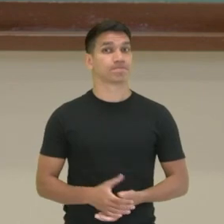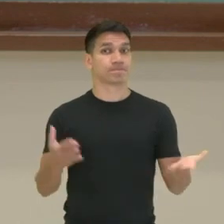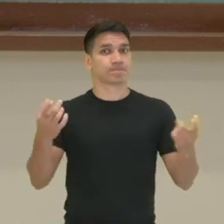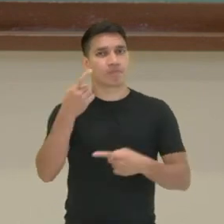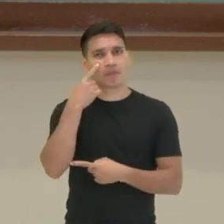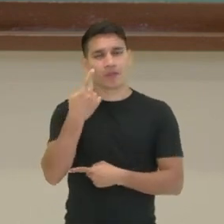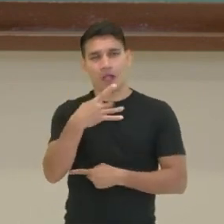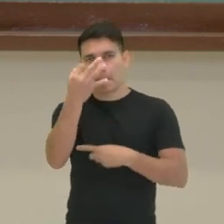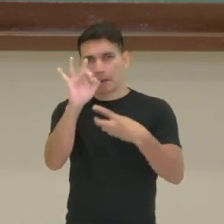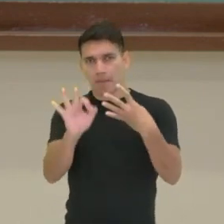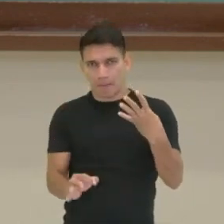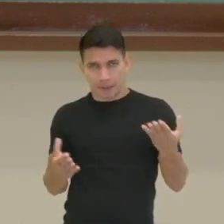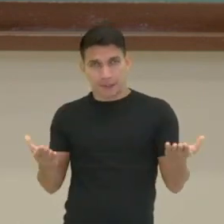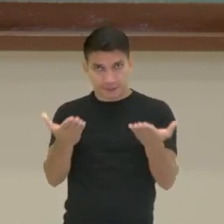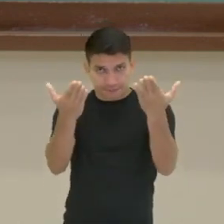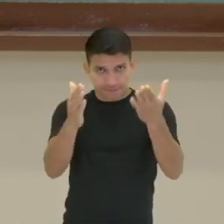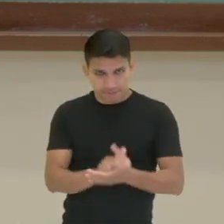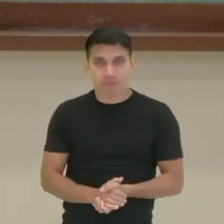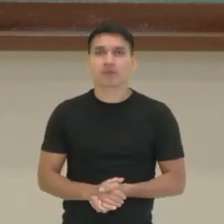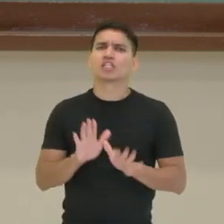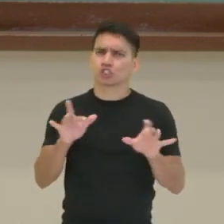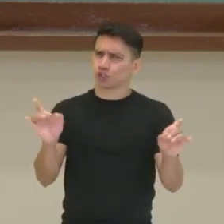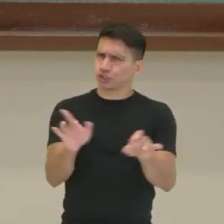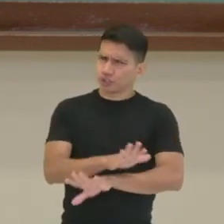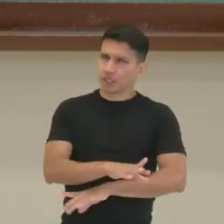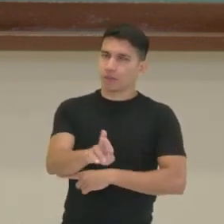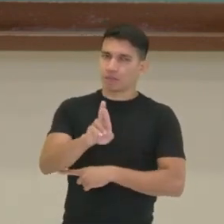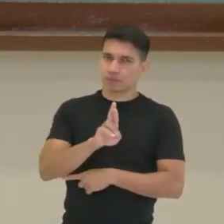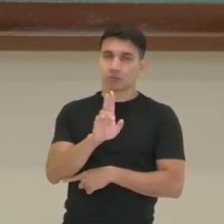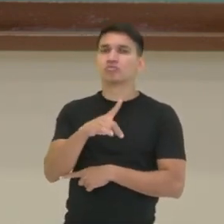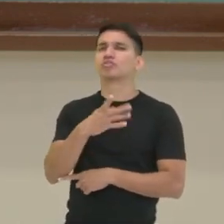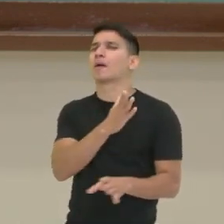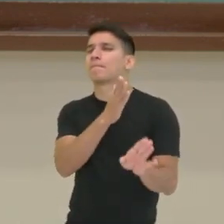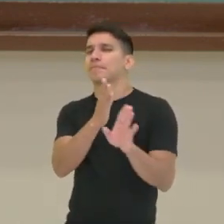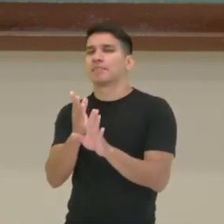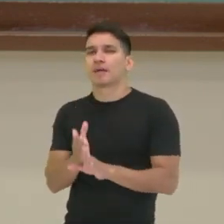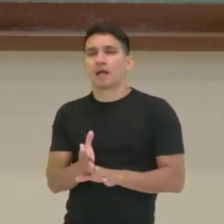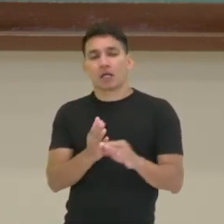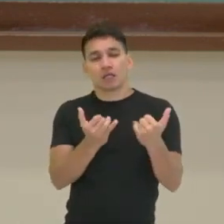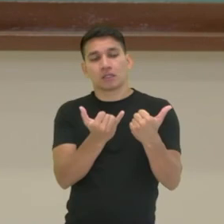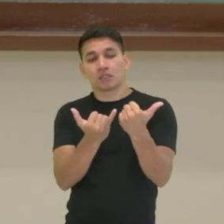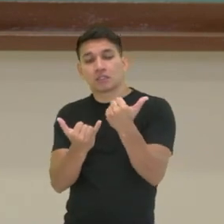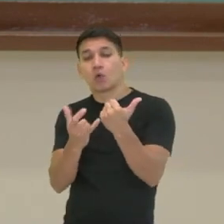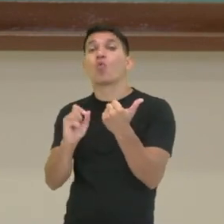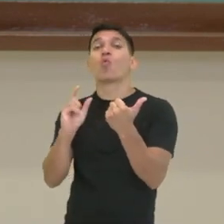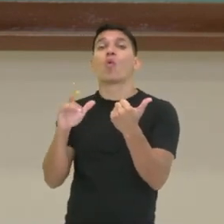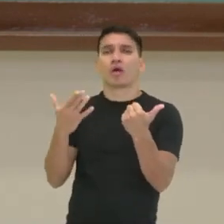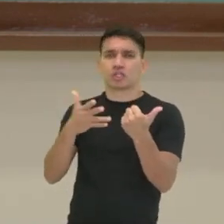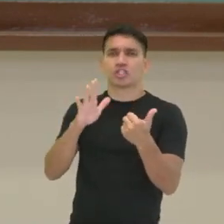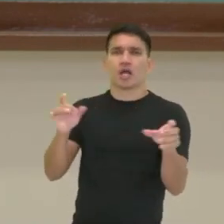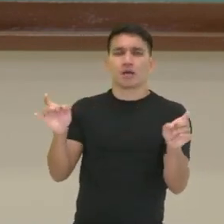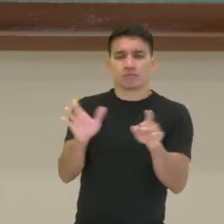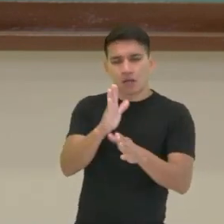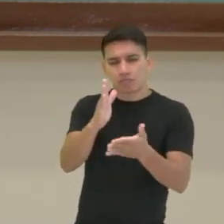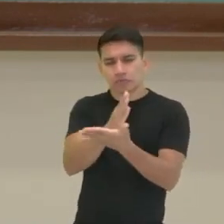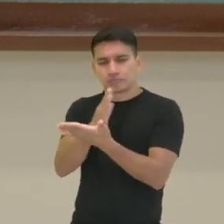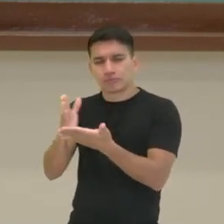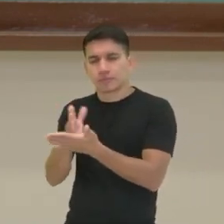Vamos lá corrigir então, meus queridos e minhas queridas, agora que já terminaram, já acharam as orações, já fizeram, né,